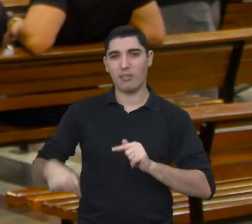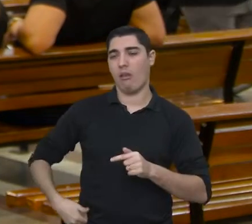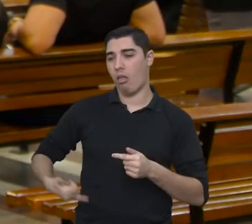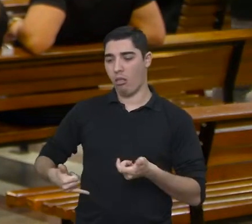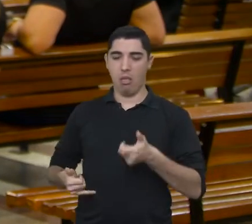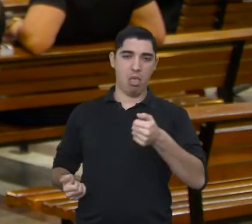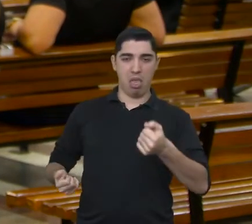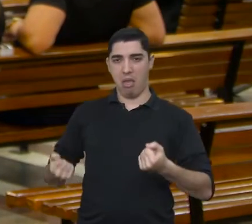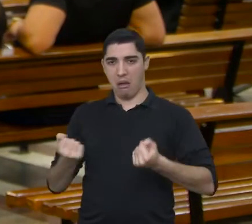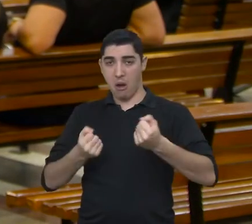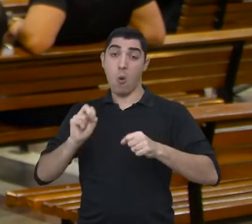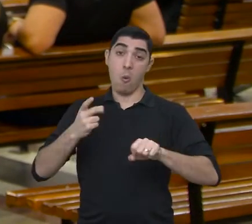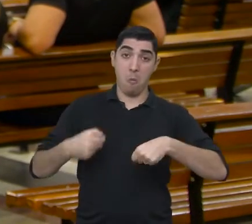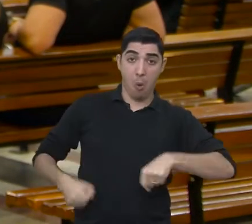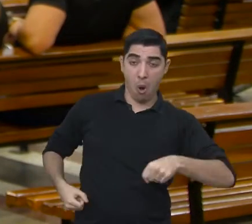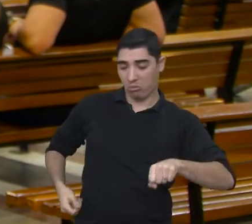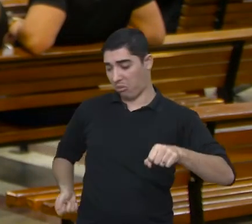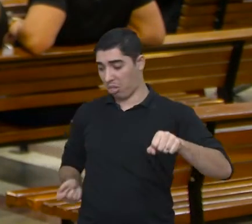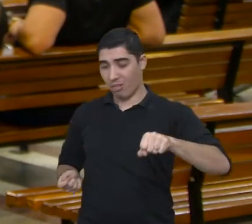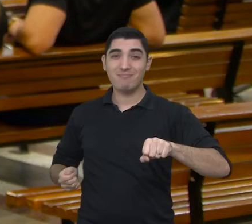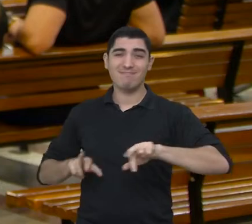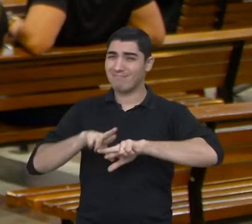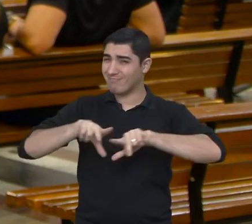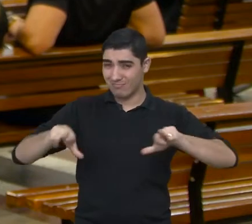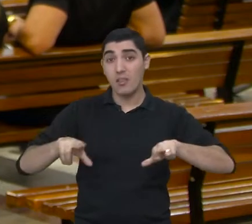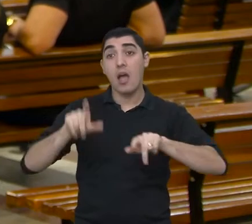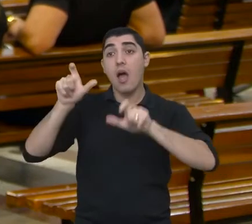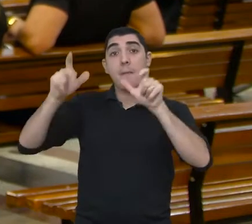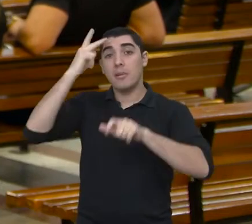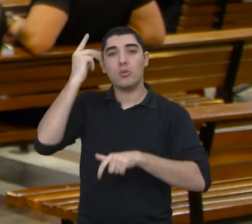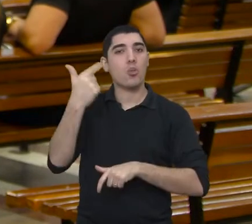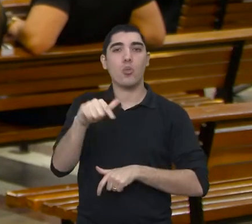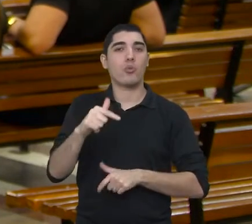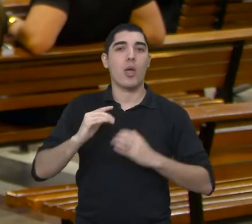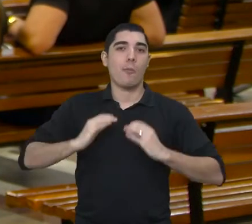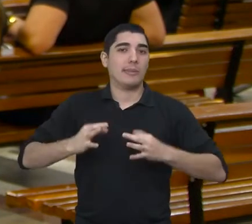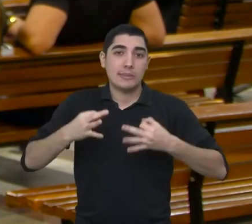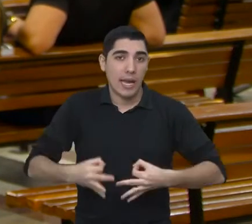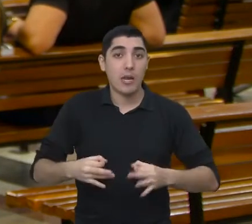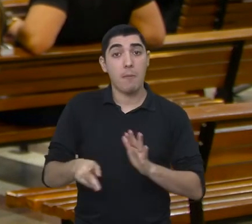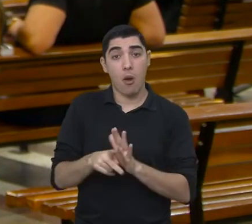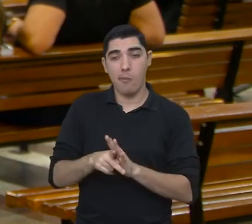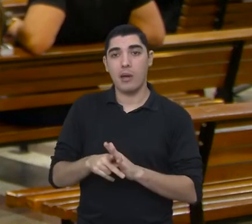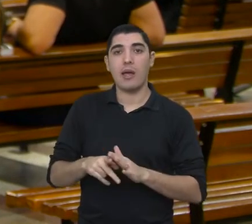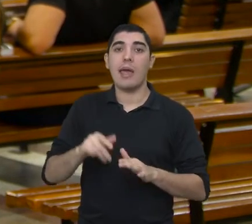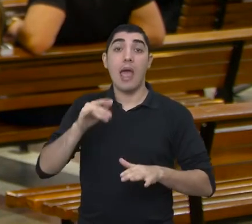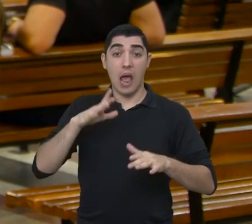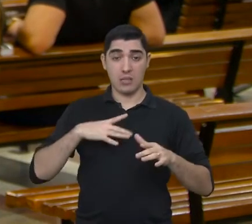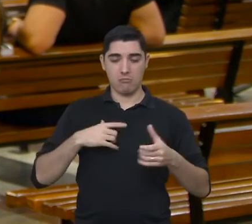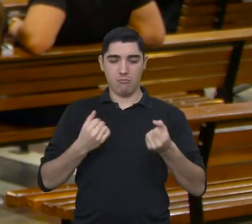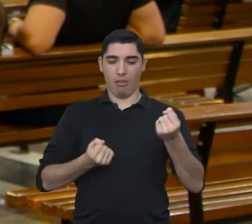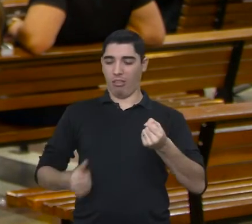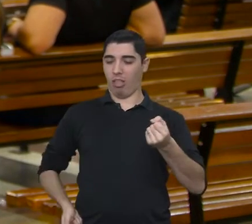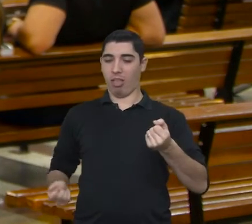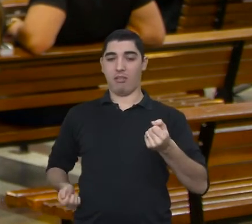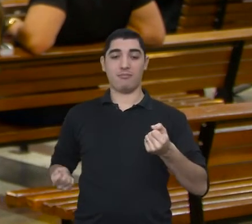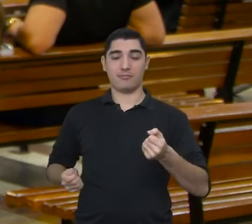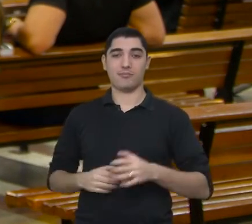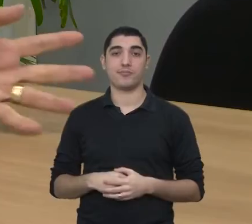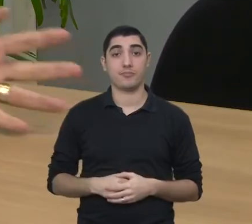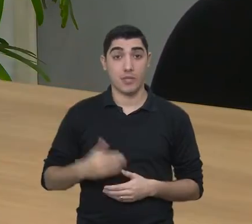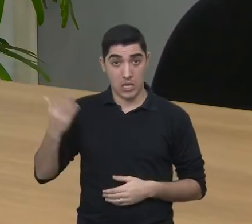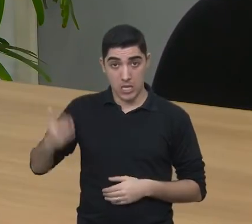infelizmente, o condutor não está fazendo essa distinção do local onde utilizar o aparelho telefônico, até mesmo atrás do volante do